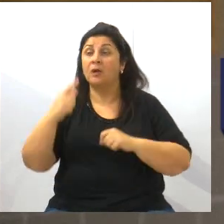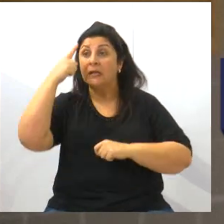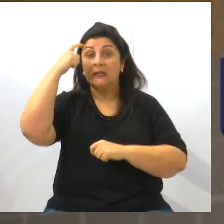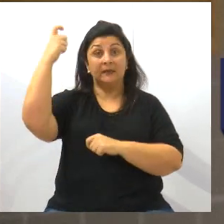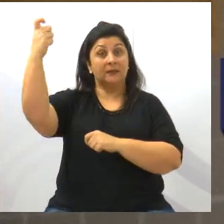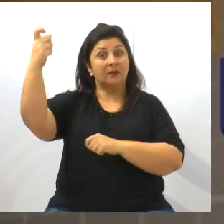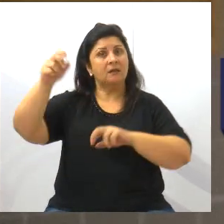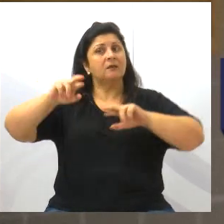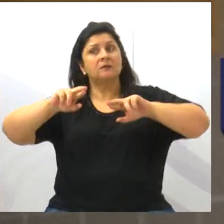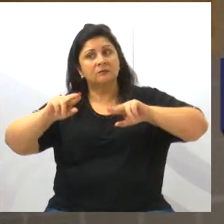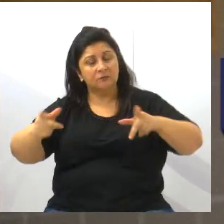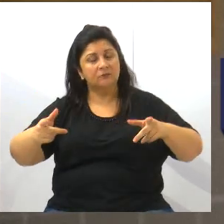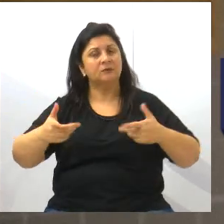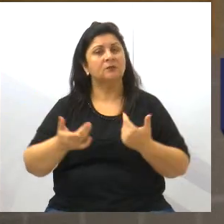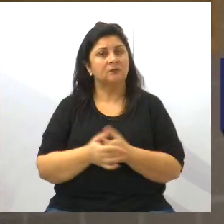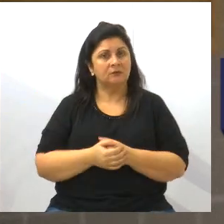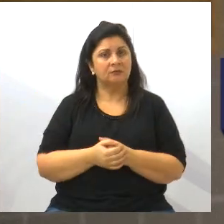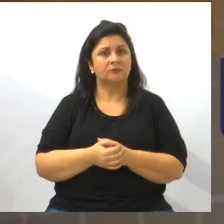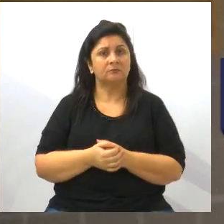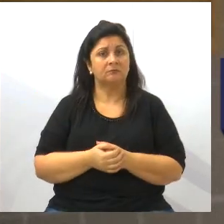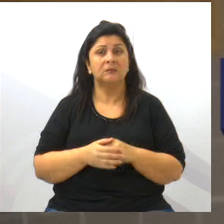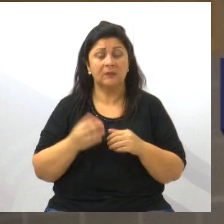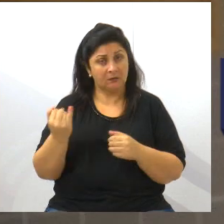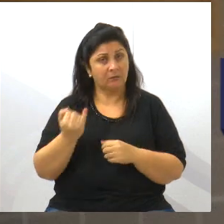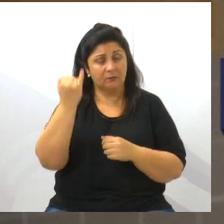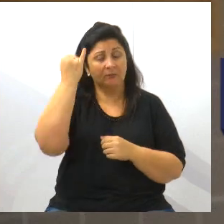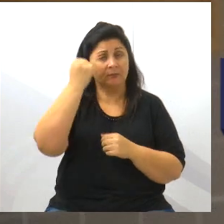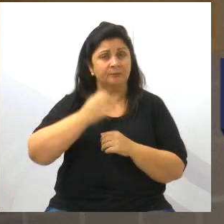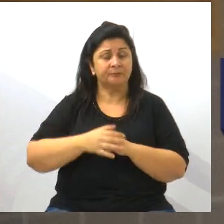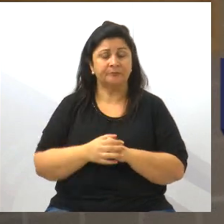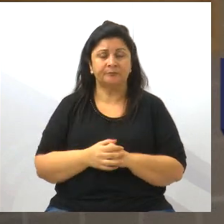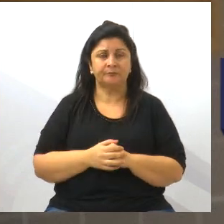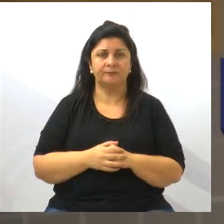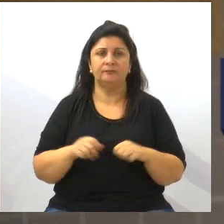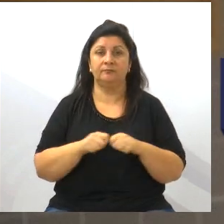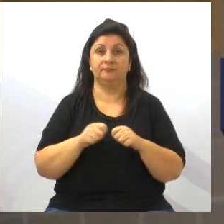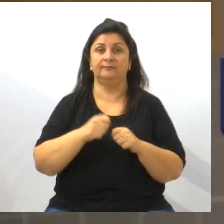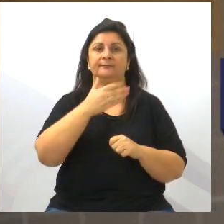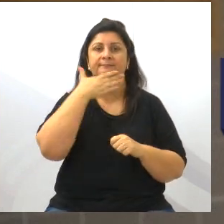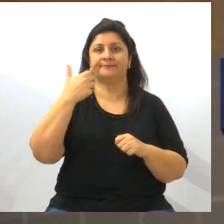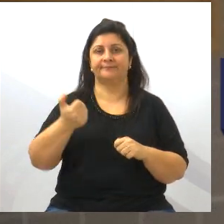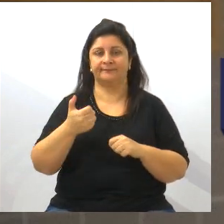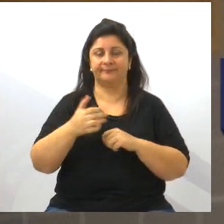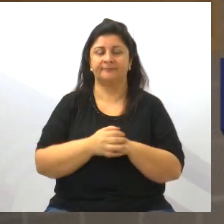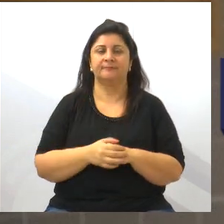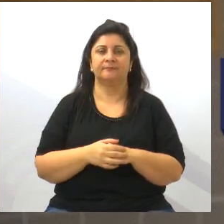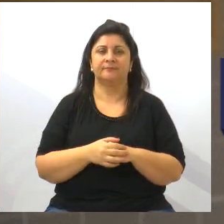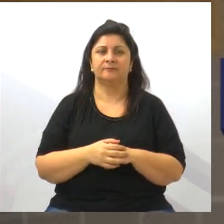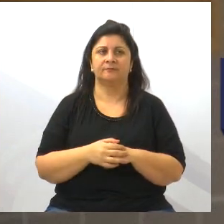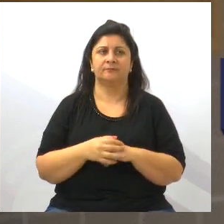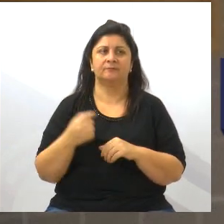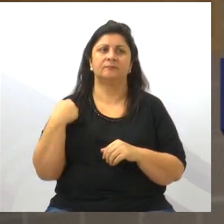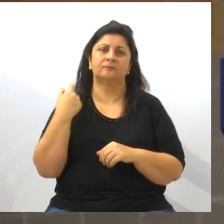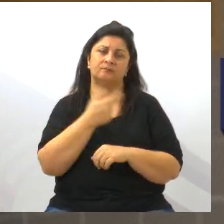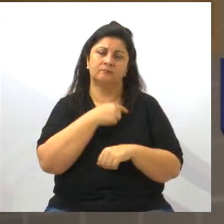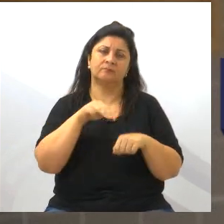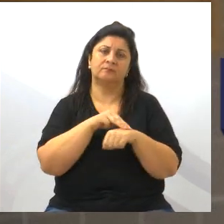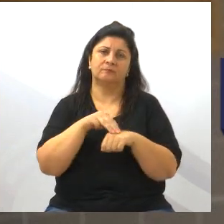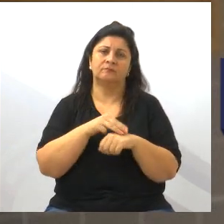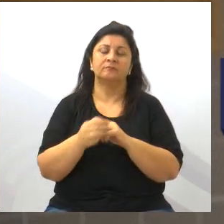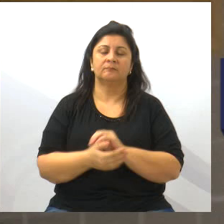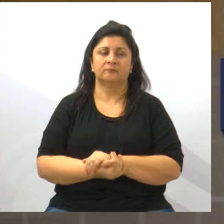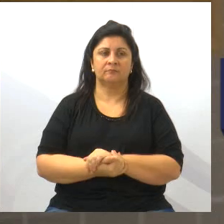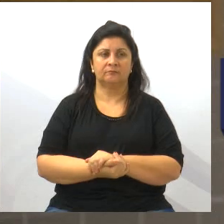também muito diferentes e muito importantes, né, para melhorar o que a gente está discutindo,